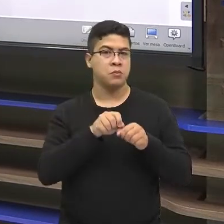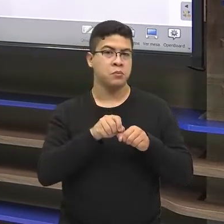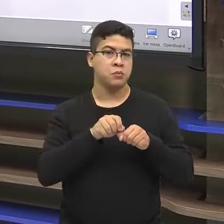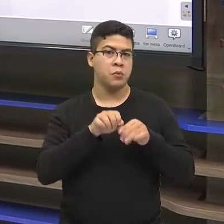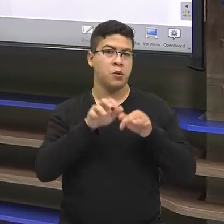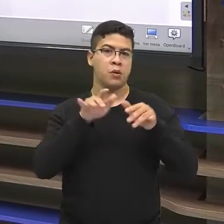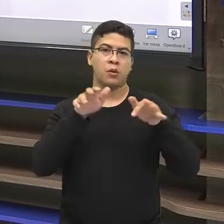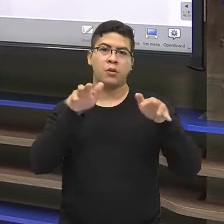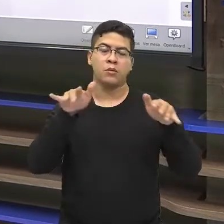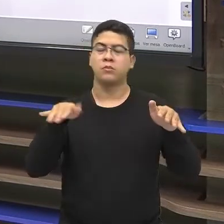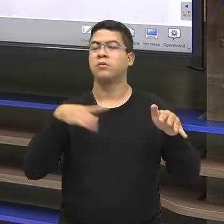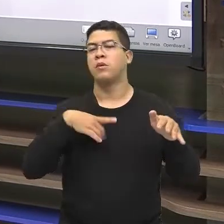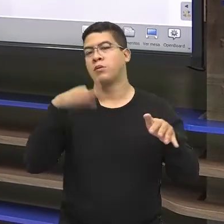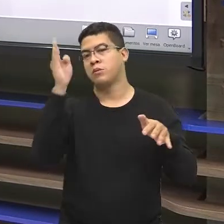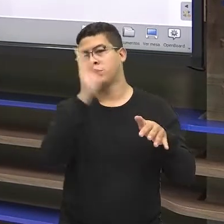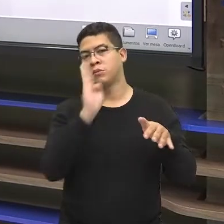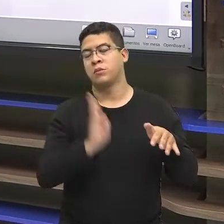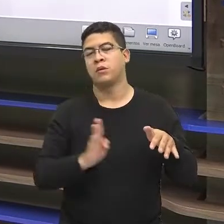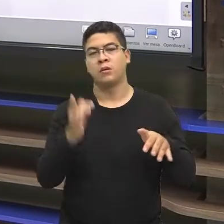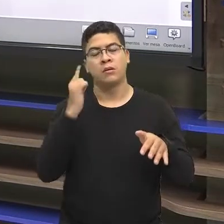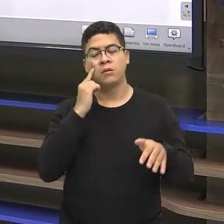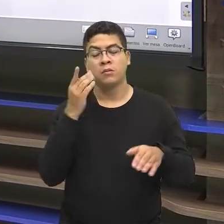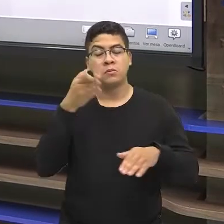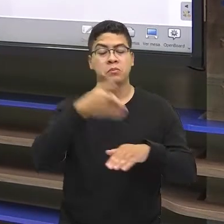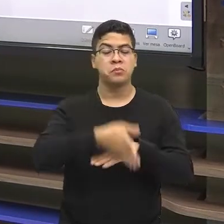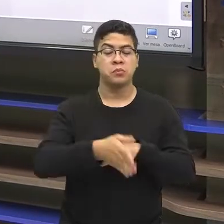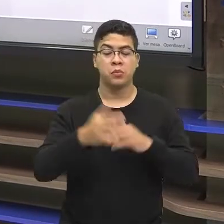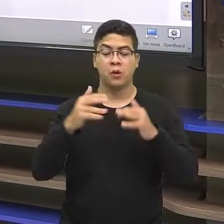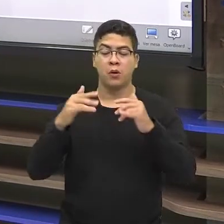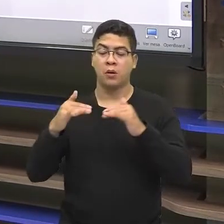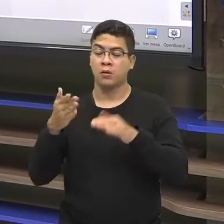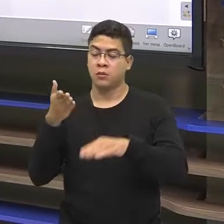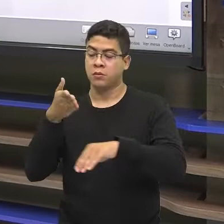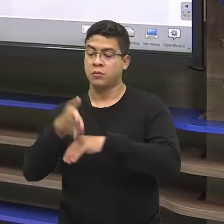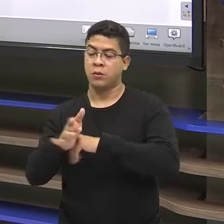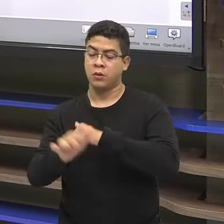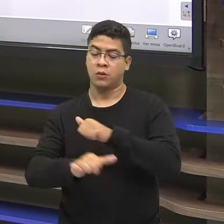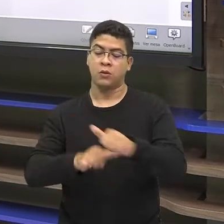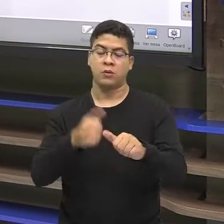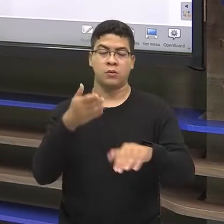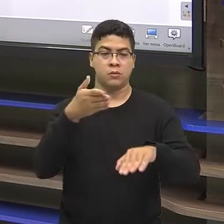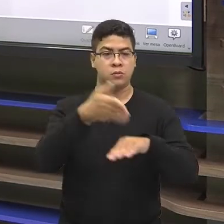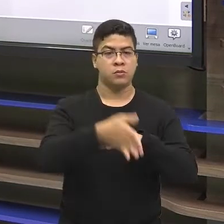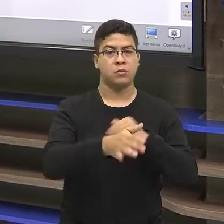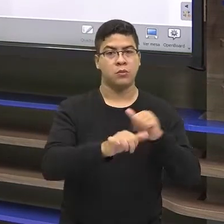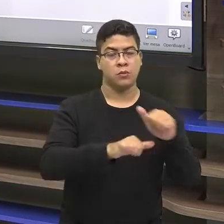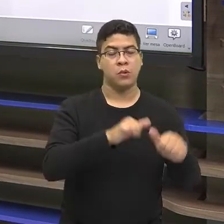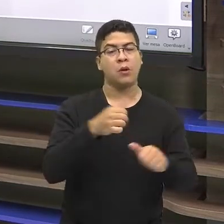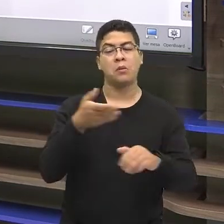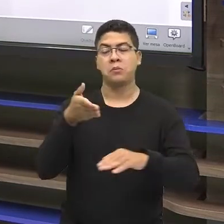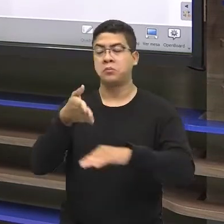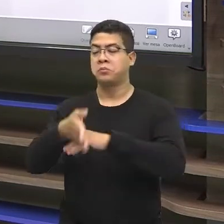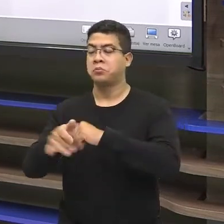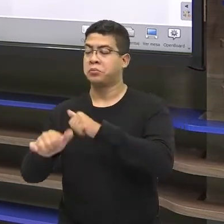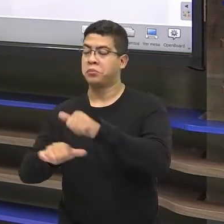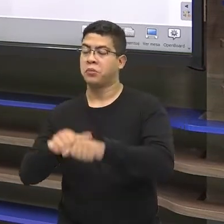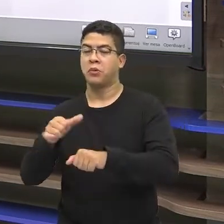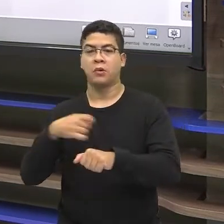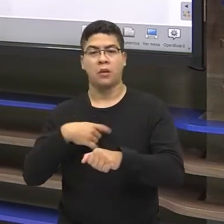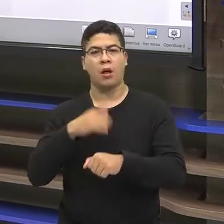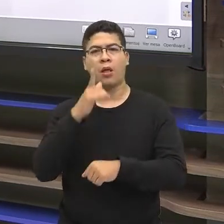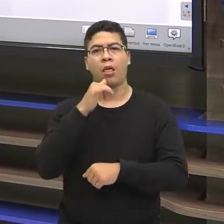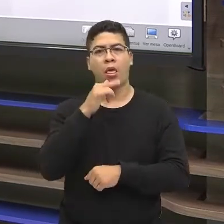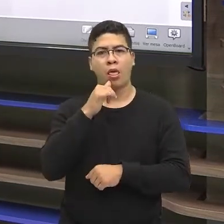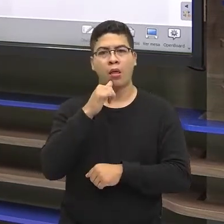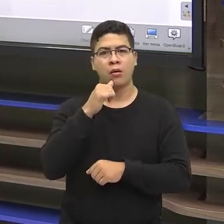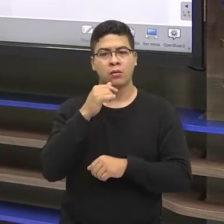pelo Brasil. Aí quando ele vai passando pelo Brasil, ele vai se transformando, né? Ele chega lá num certo local que tem água,